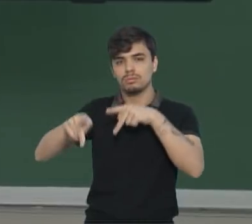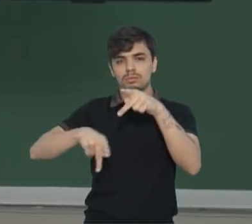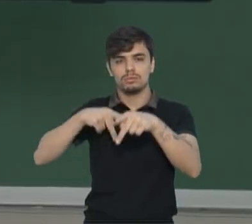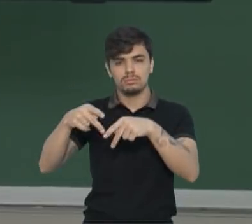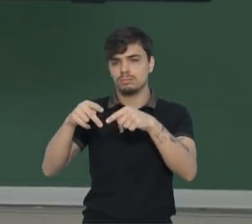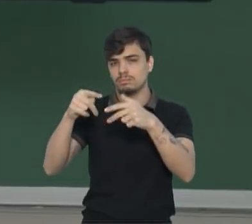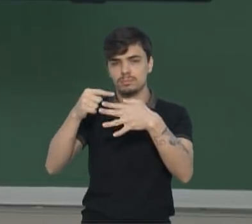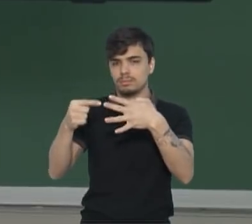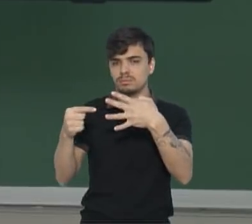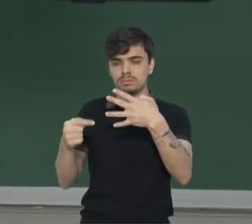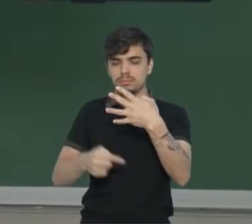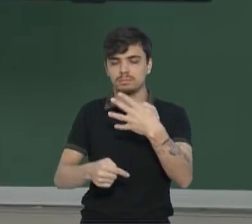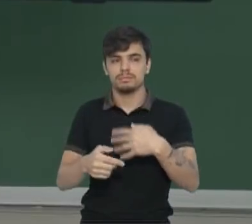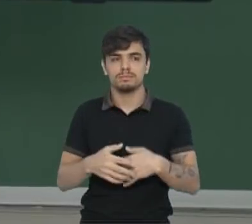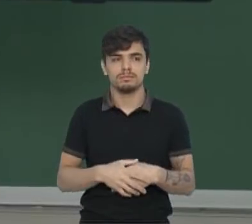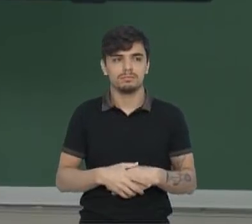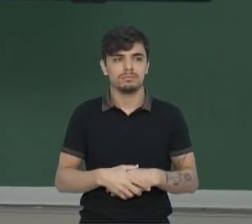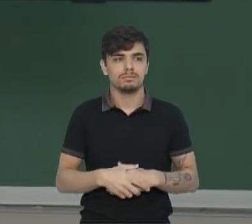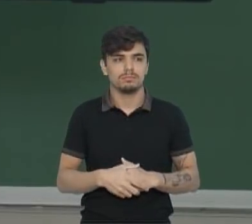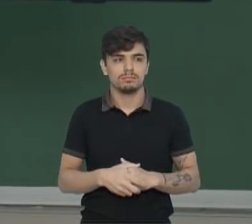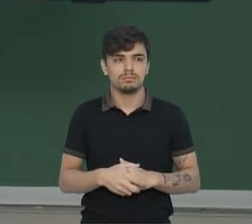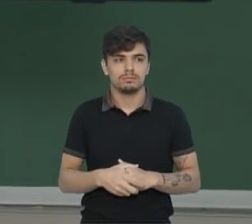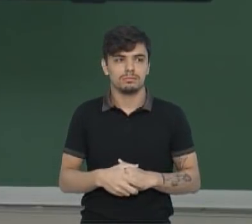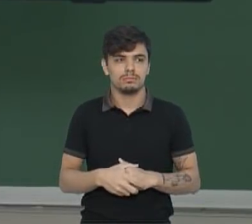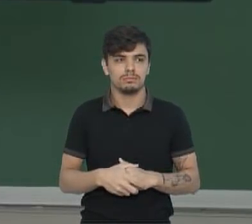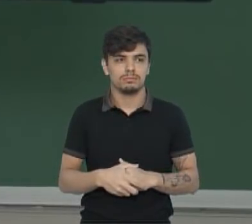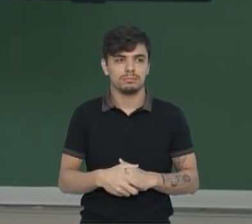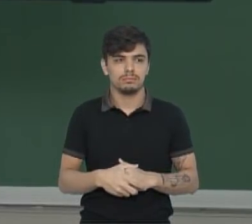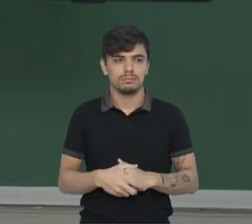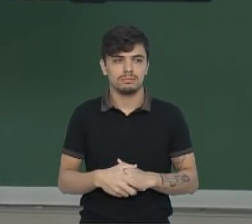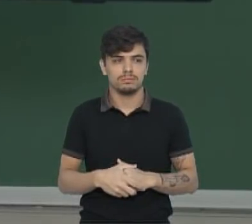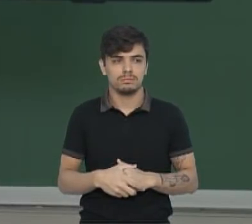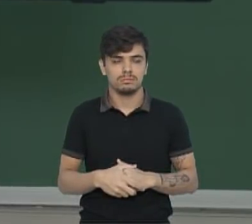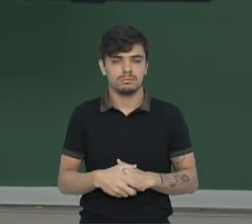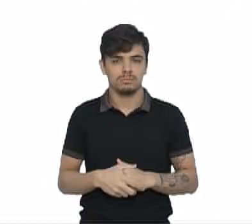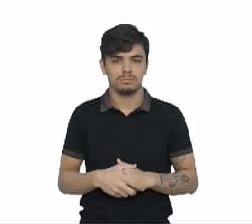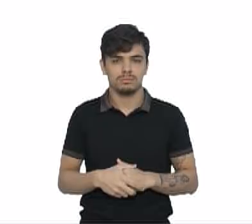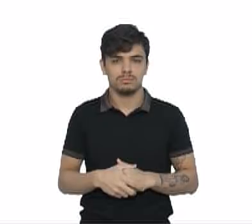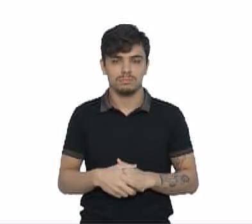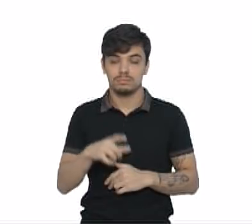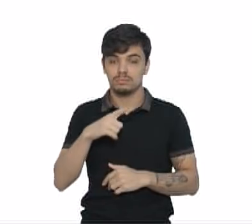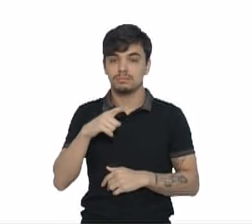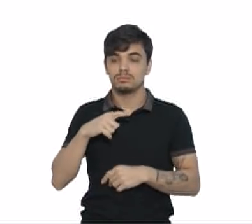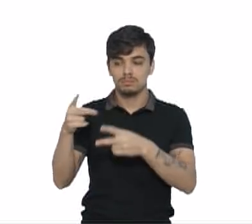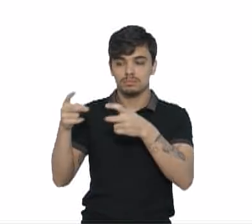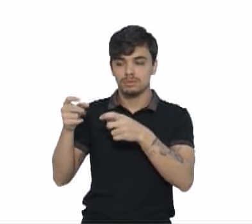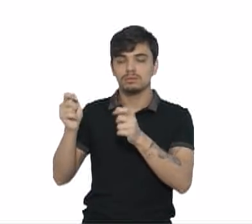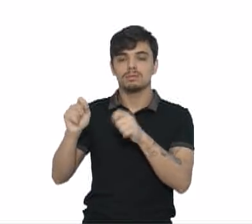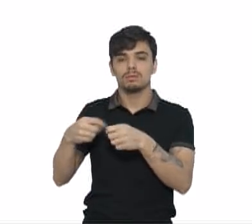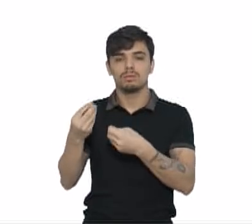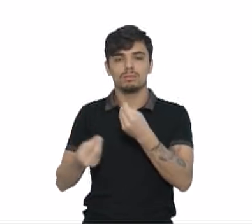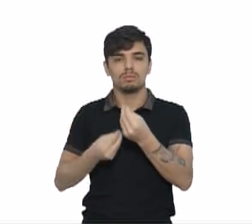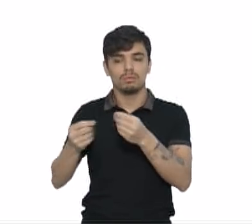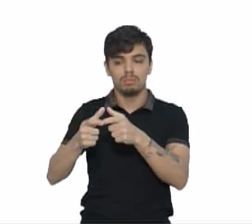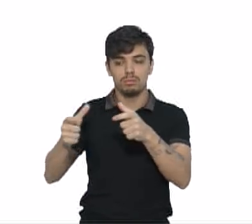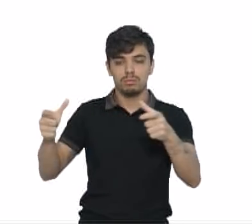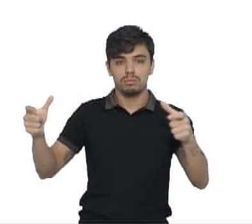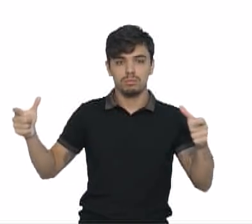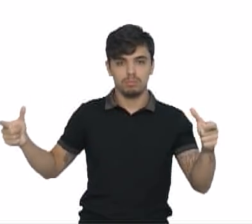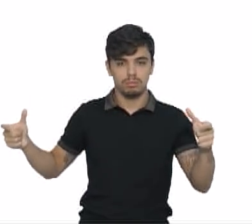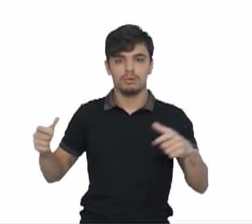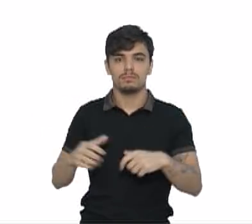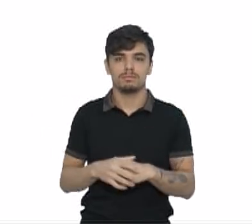visigodos, ostrogodos, burgúndios, alamanos, francos, né? Então aqui a gente tem uma noção de quão grande, né,